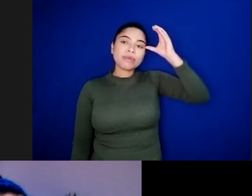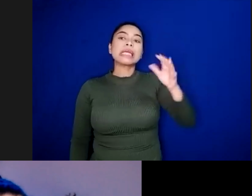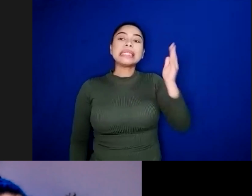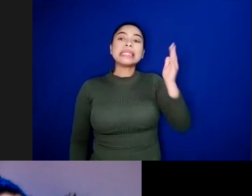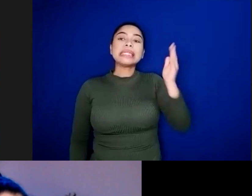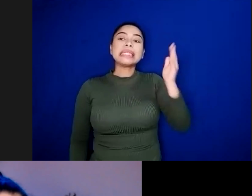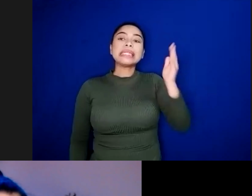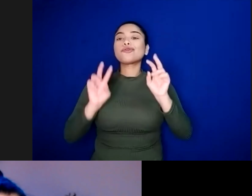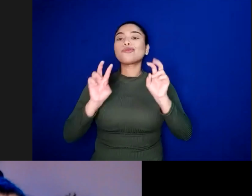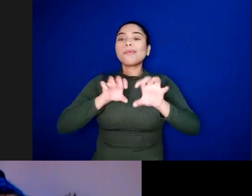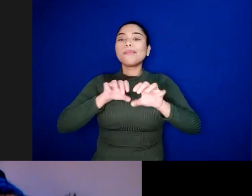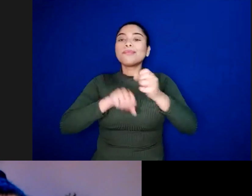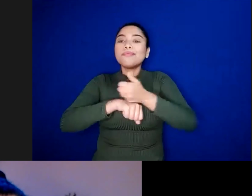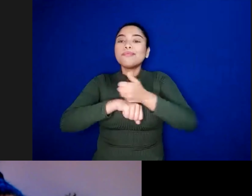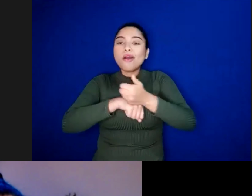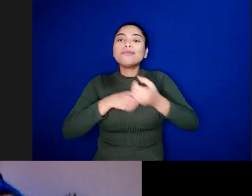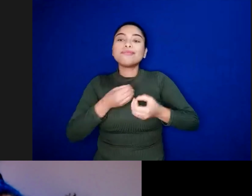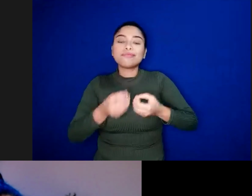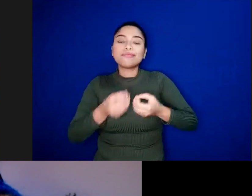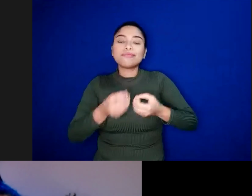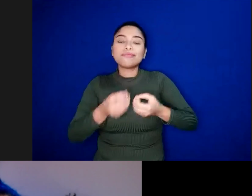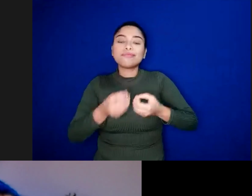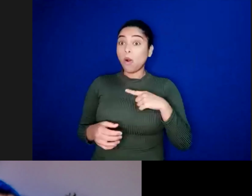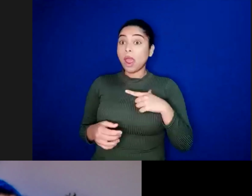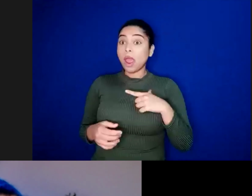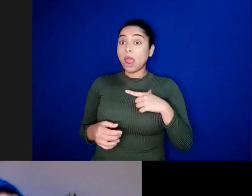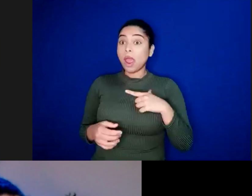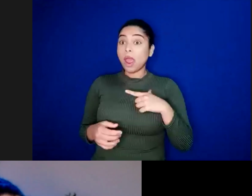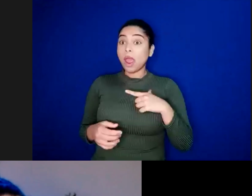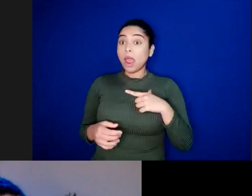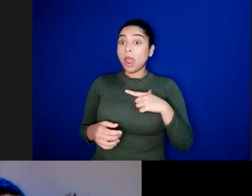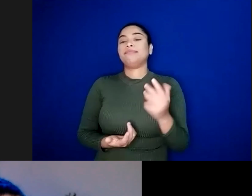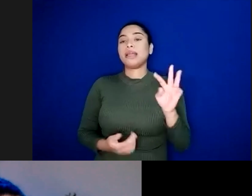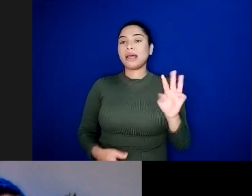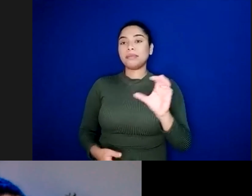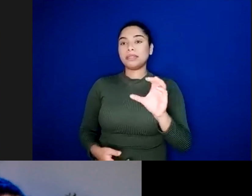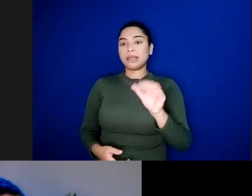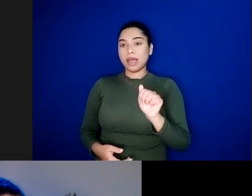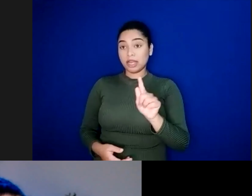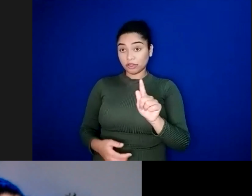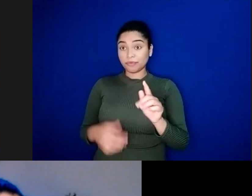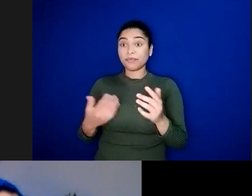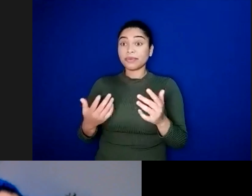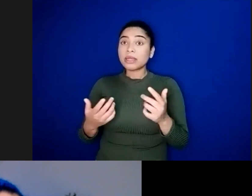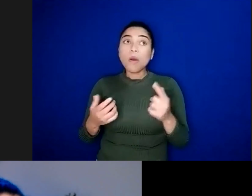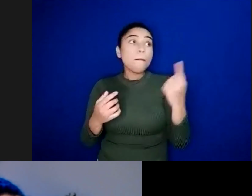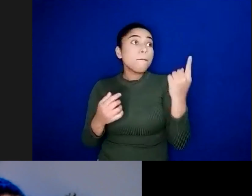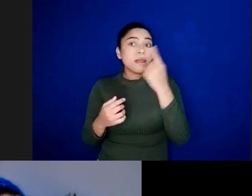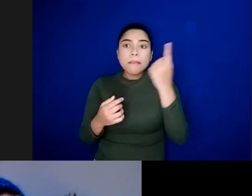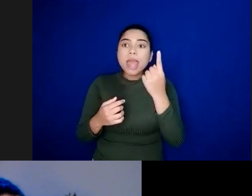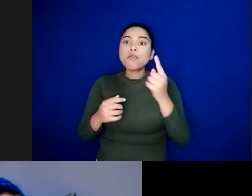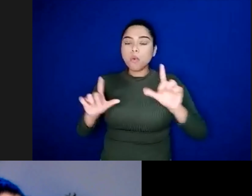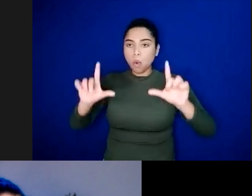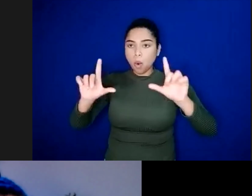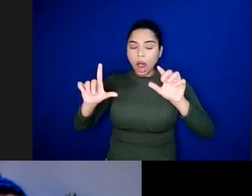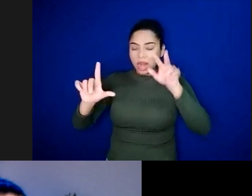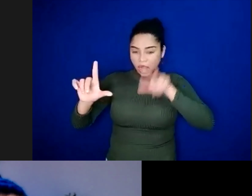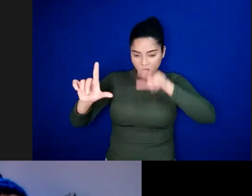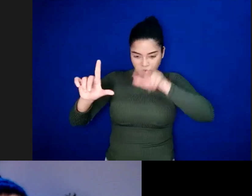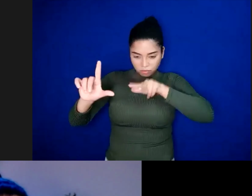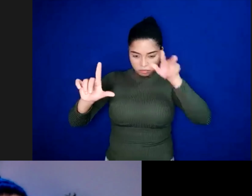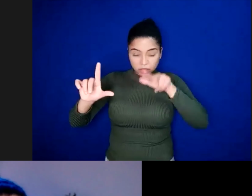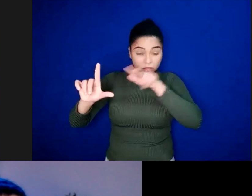que eu estudava a wcg eu tirava dúvidas com ele meu primeiro contato com o leitor de telas foi a partir dele